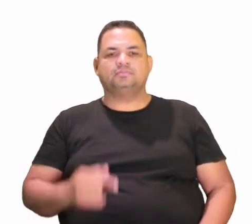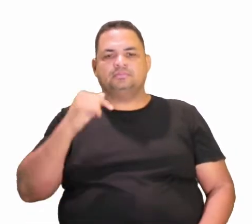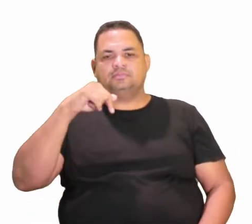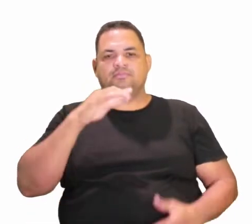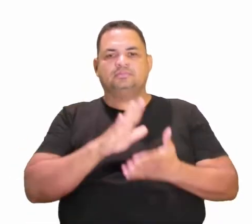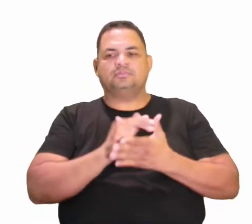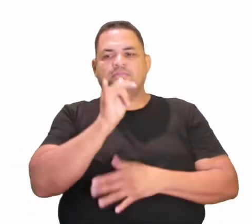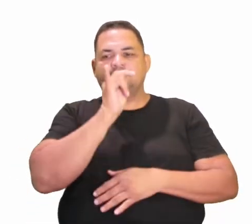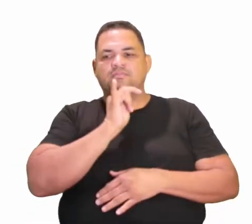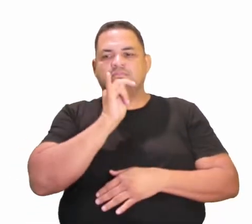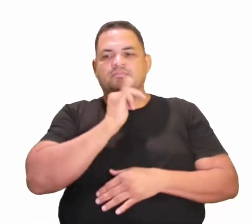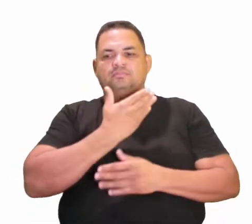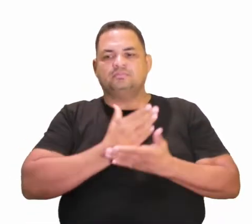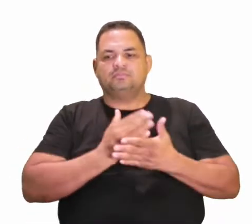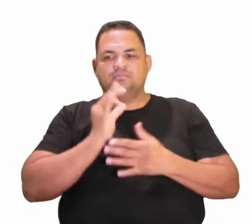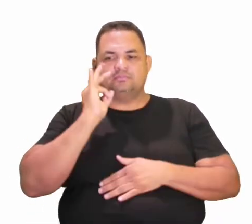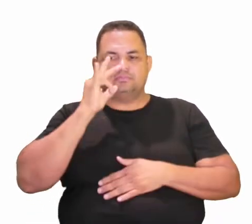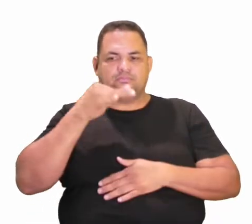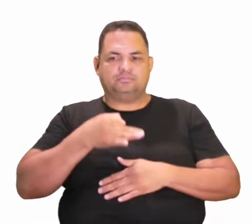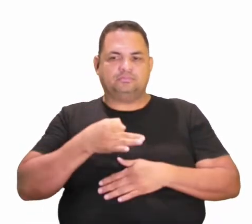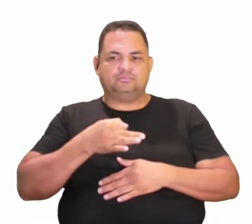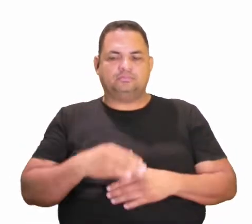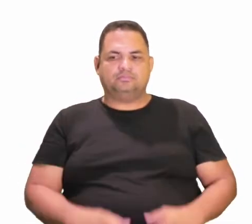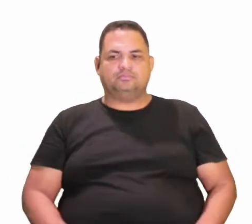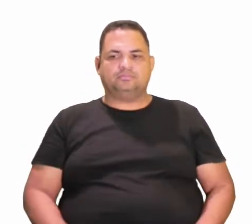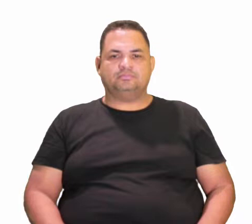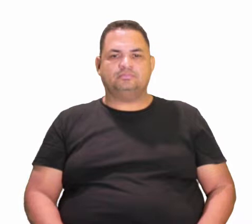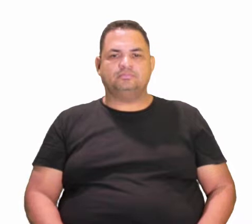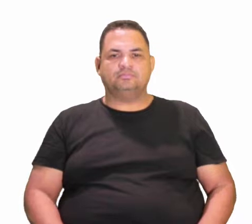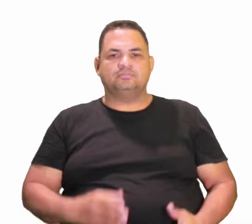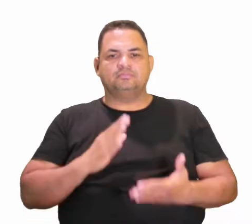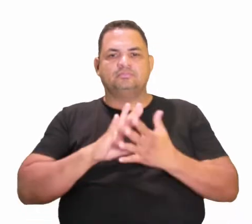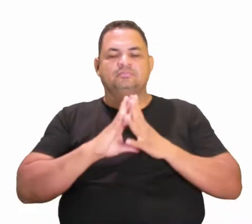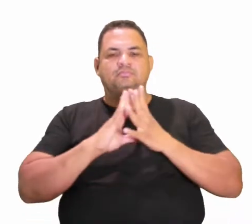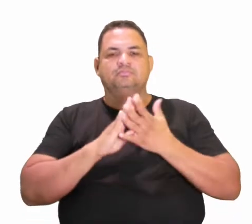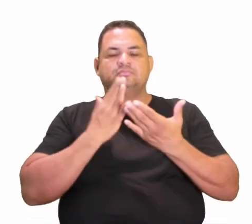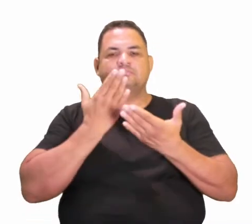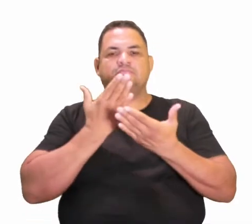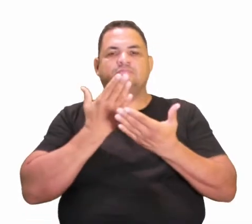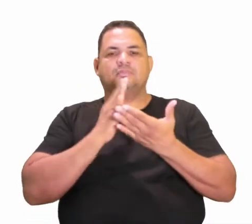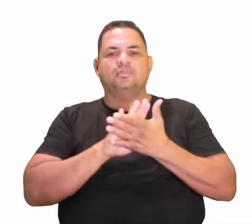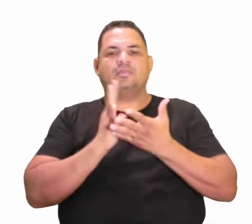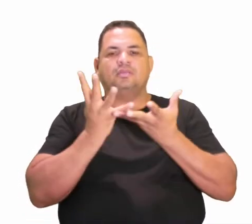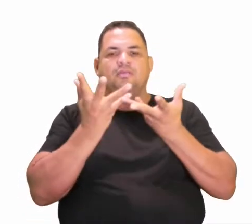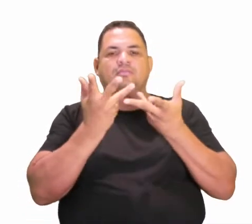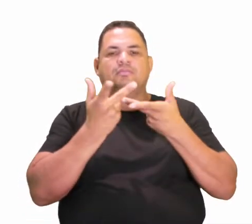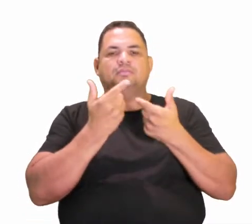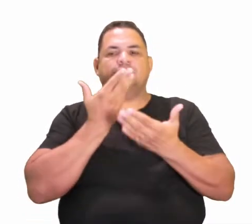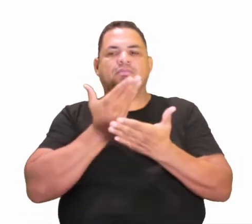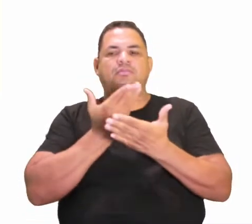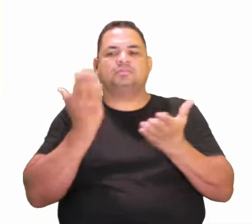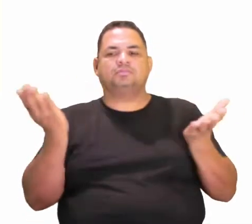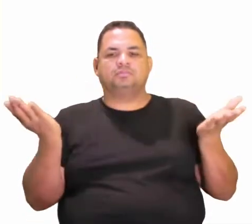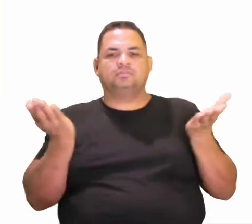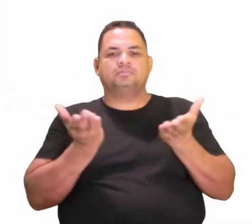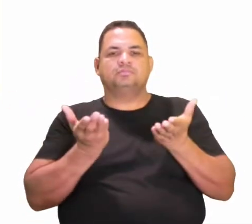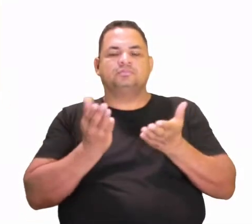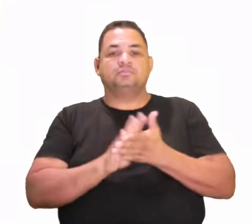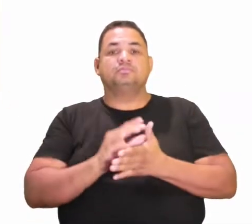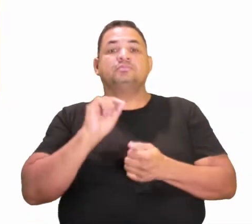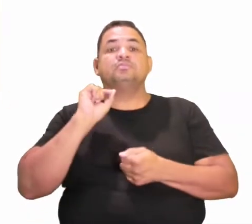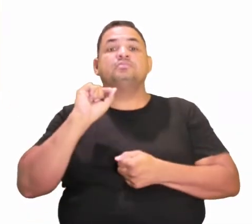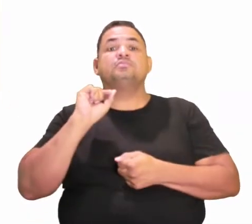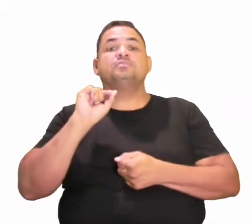com exemplos, certo? E olha só, toda aula tem uma habilidade e a de hoje você vai o